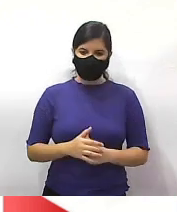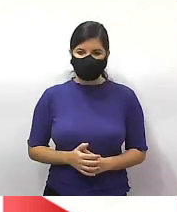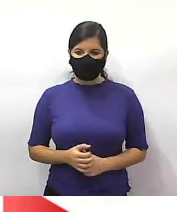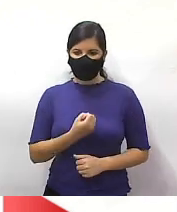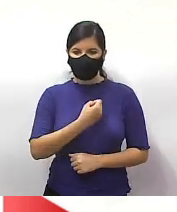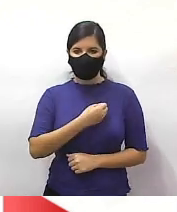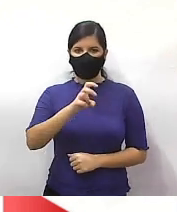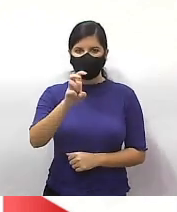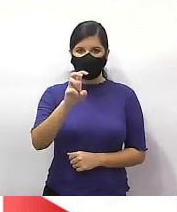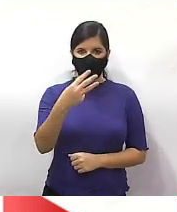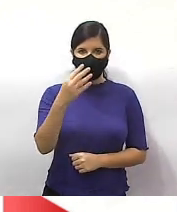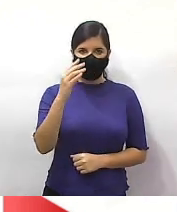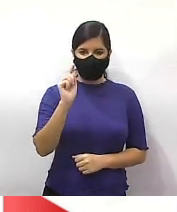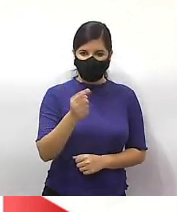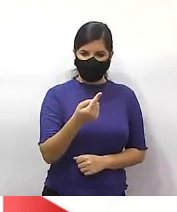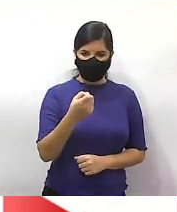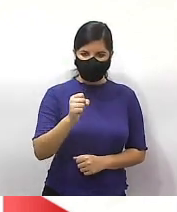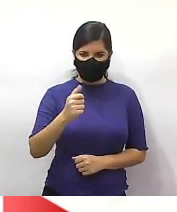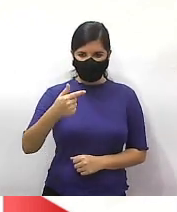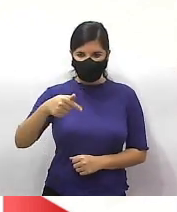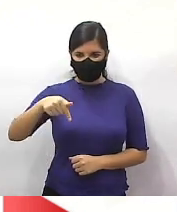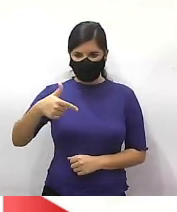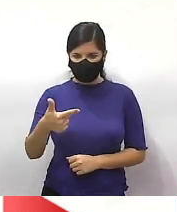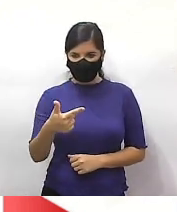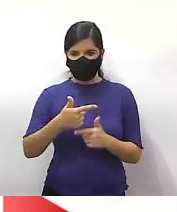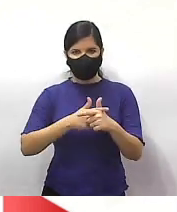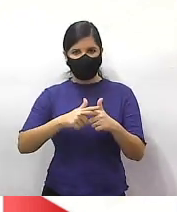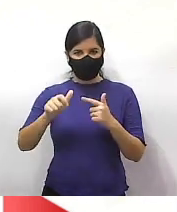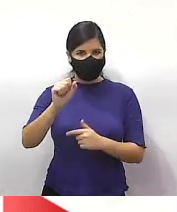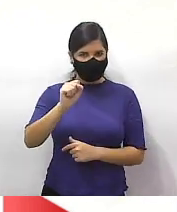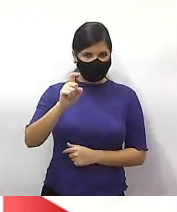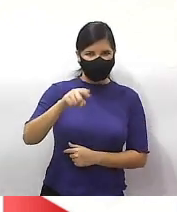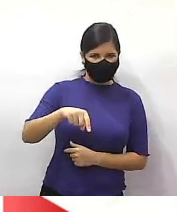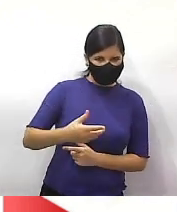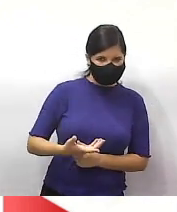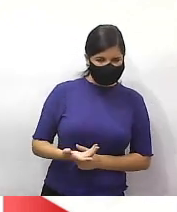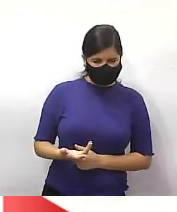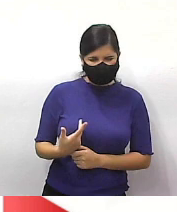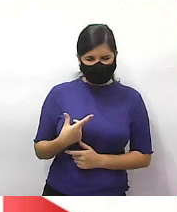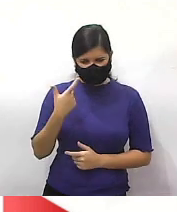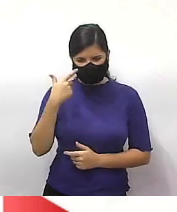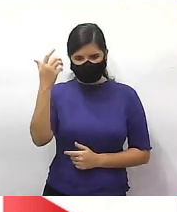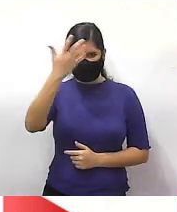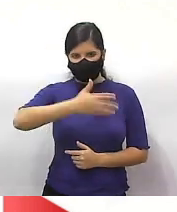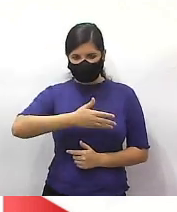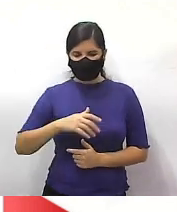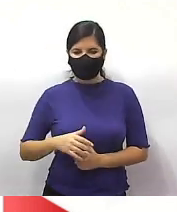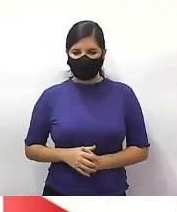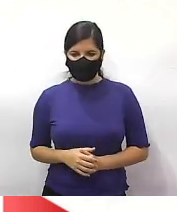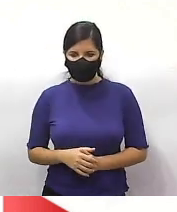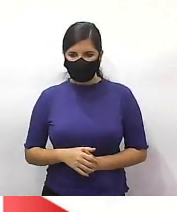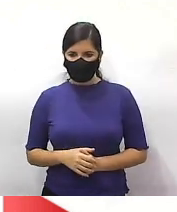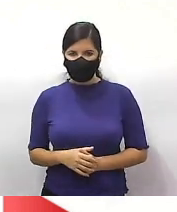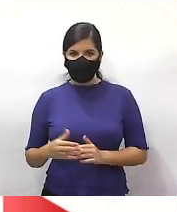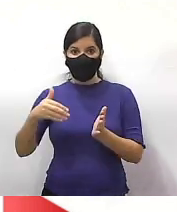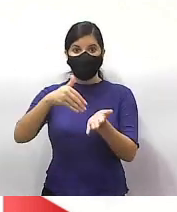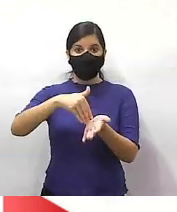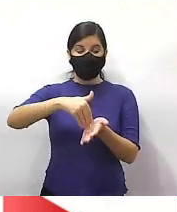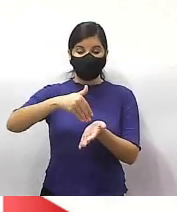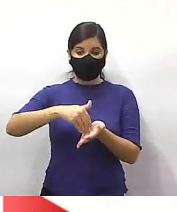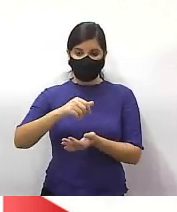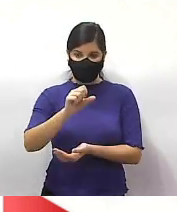O número 54.872 é dividido por 8. Eu vou pegar essa última classe,